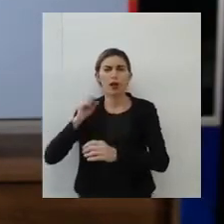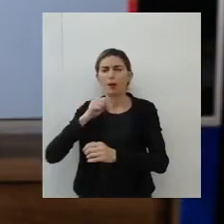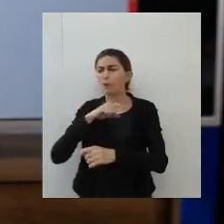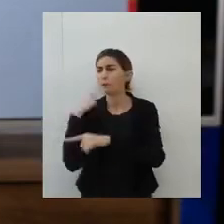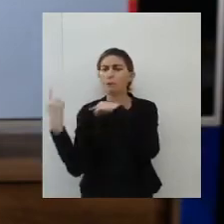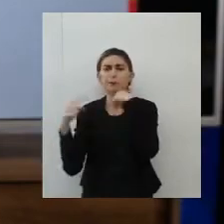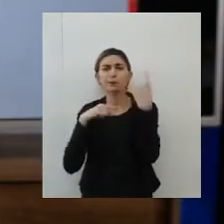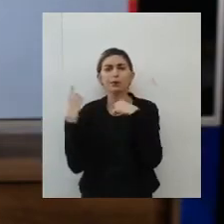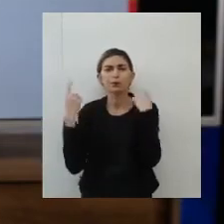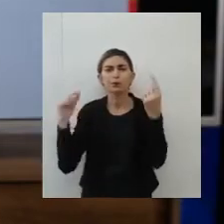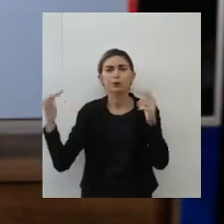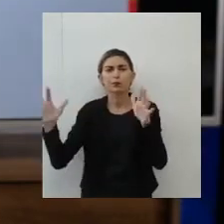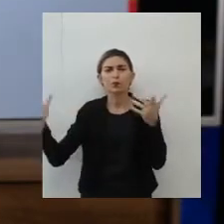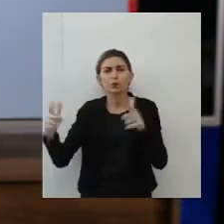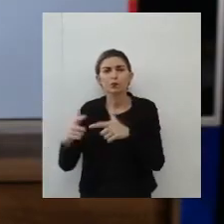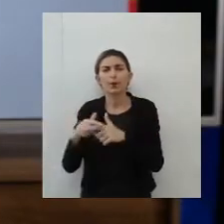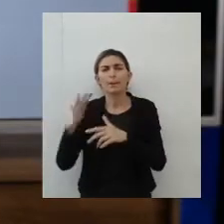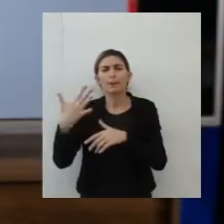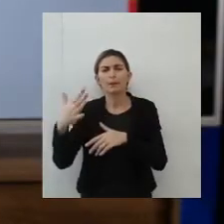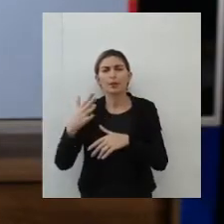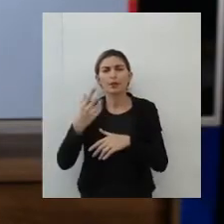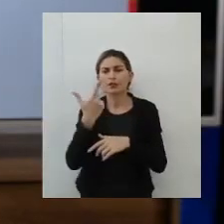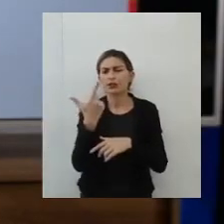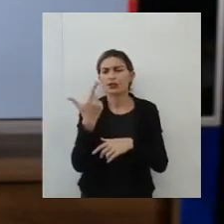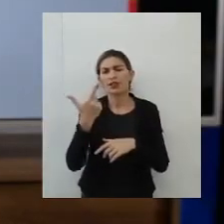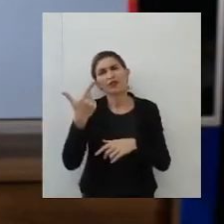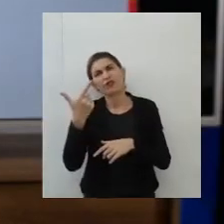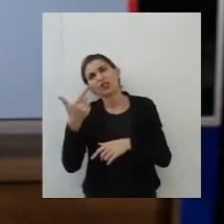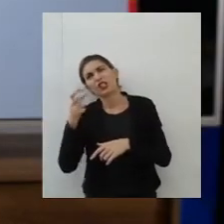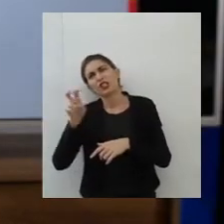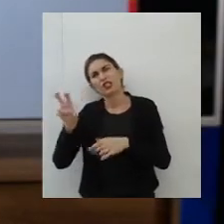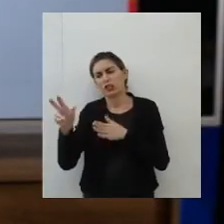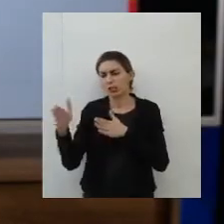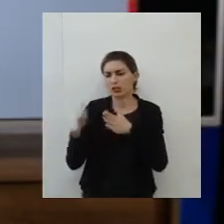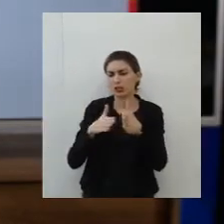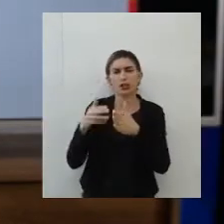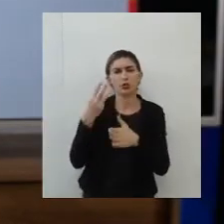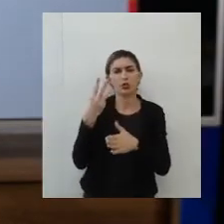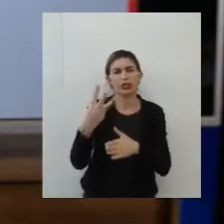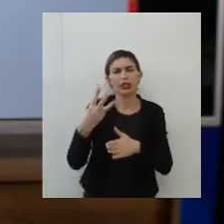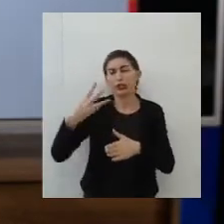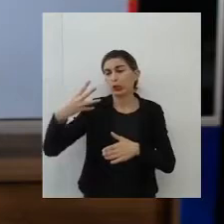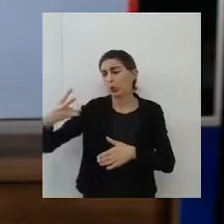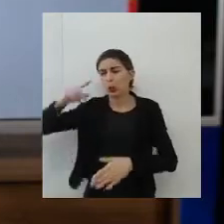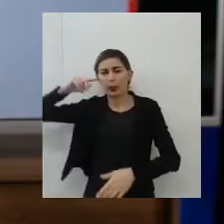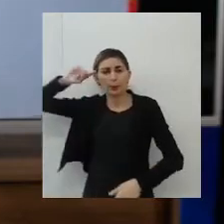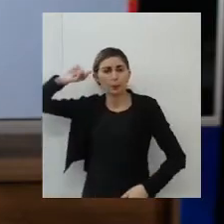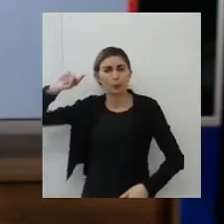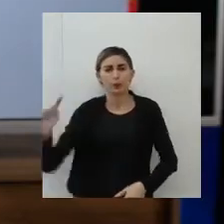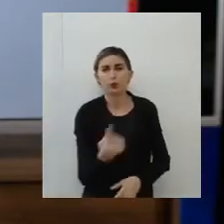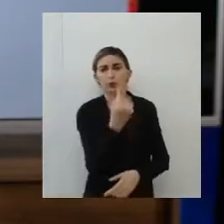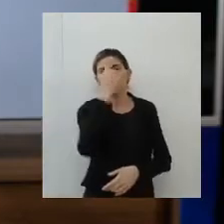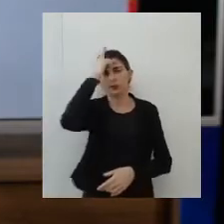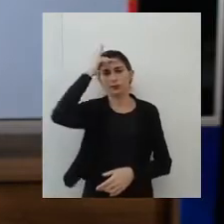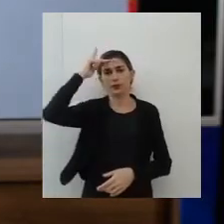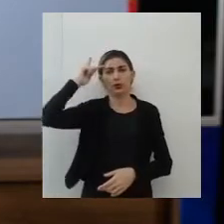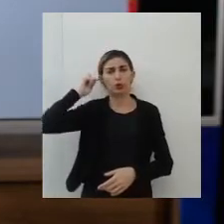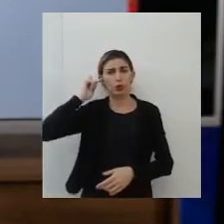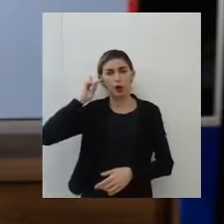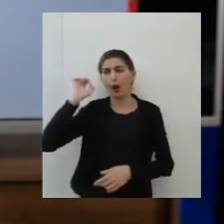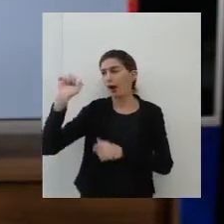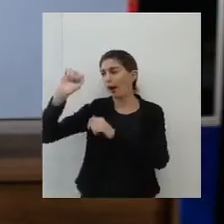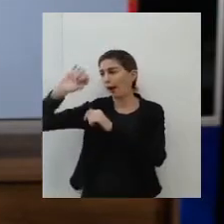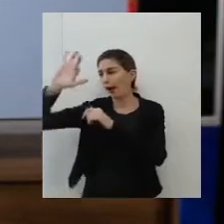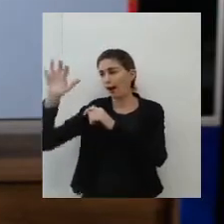matado aproximadamente entre 25 e 34 milhões de pessoas. Isso na